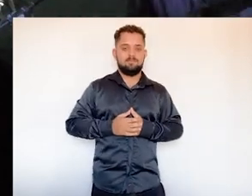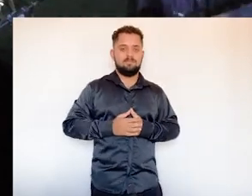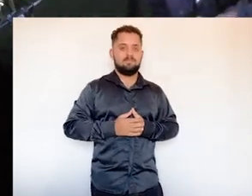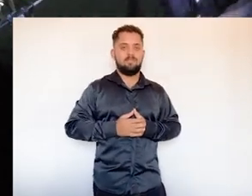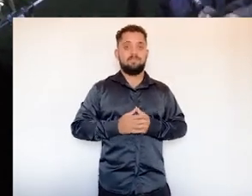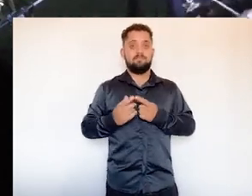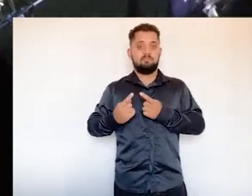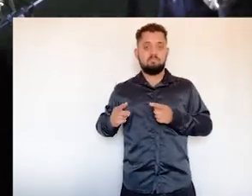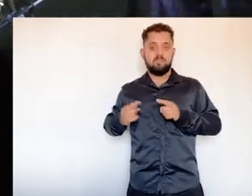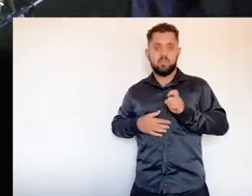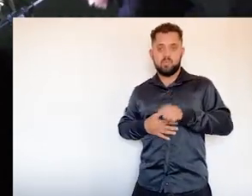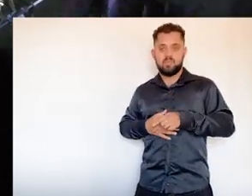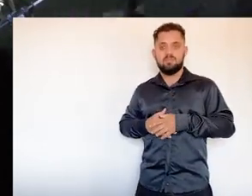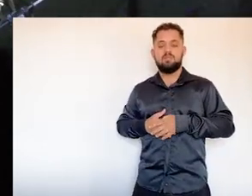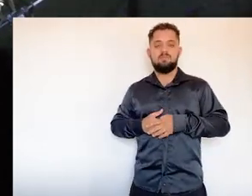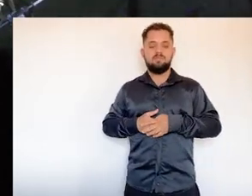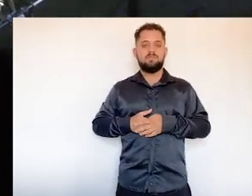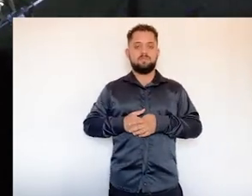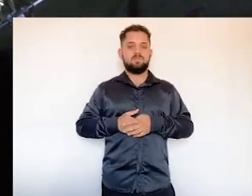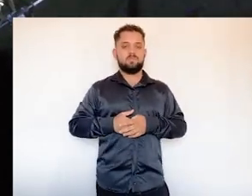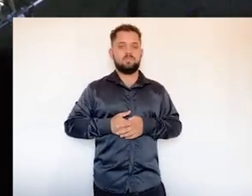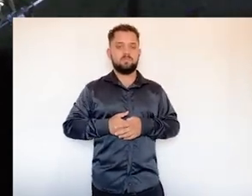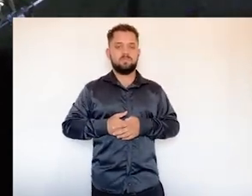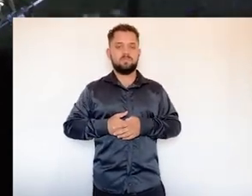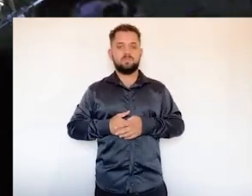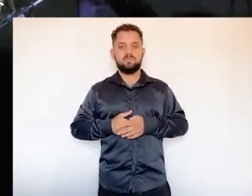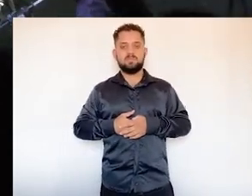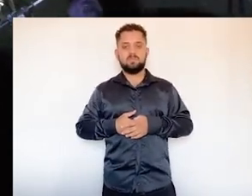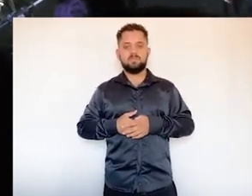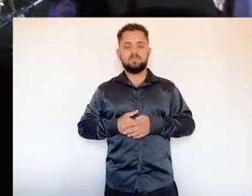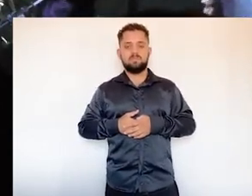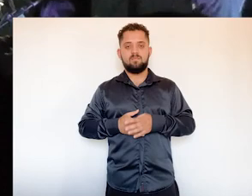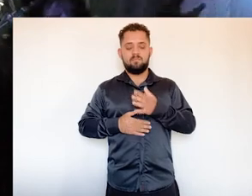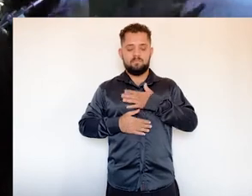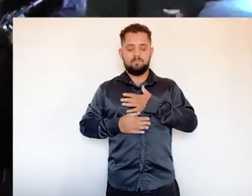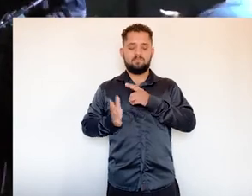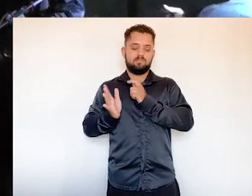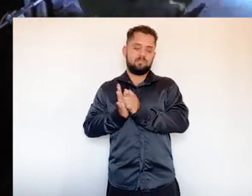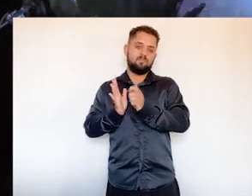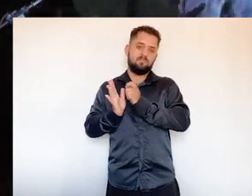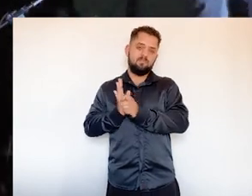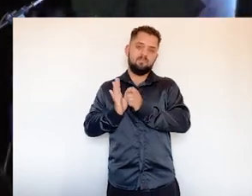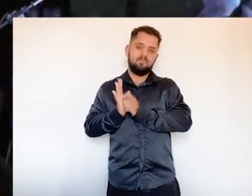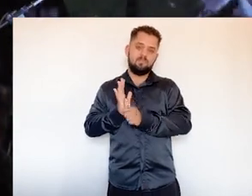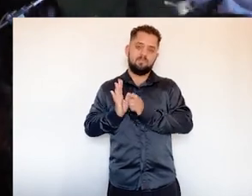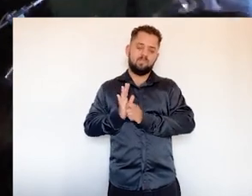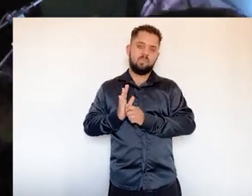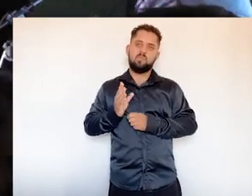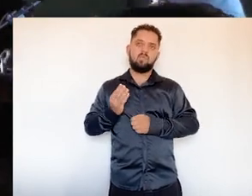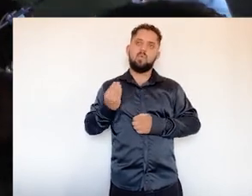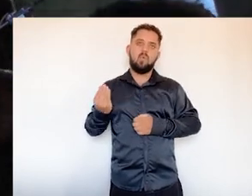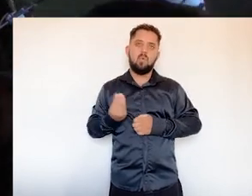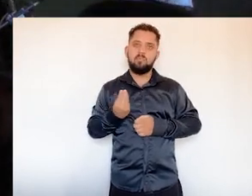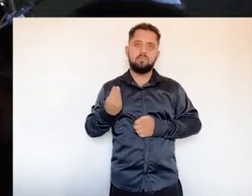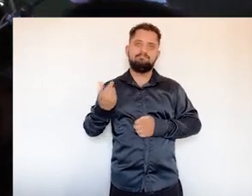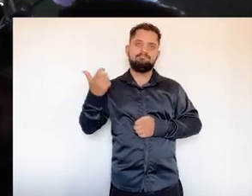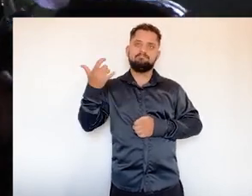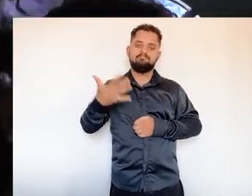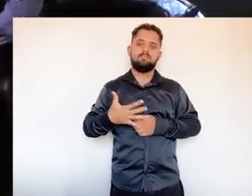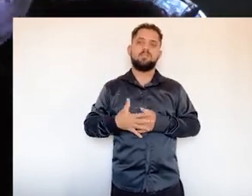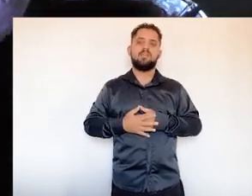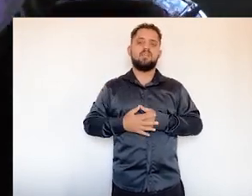Essa música eu compus ela de uma maneira muito simples, que é o